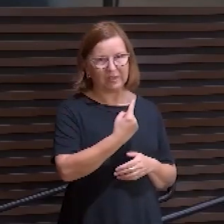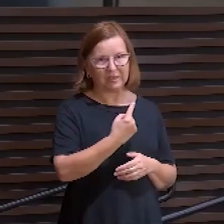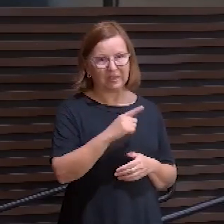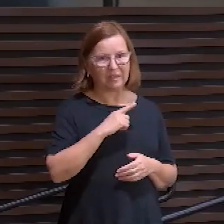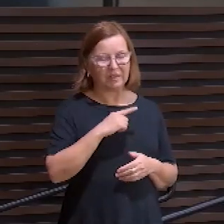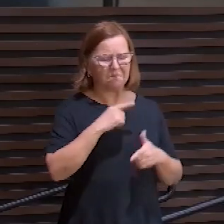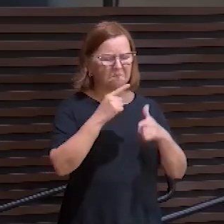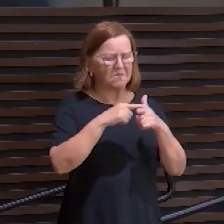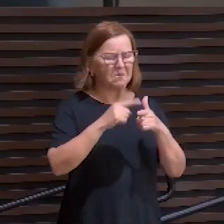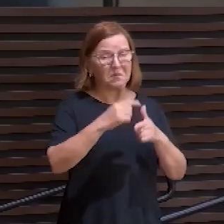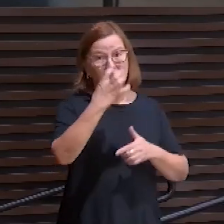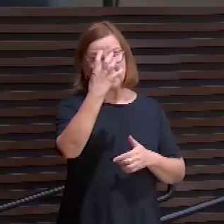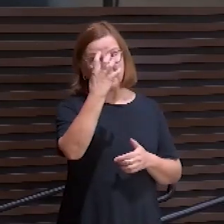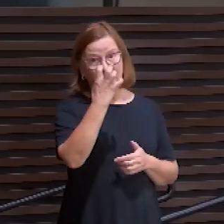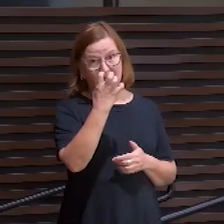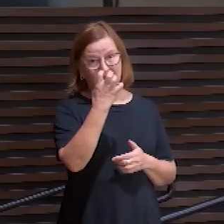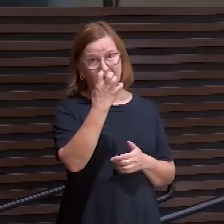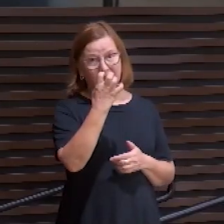muito sério